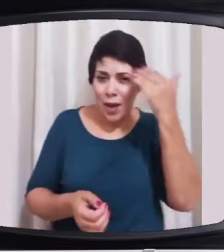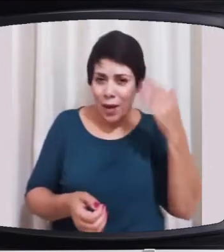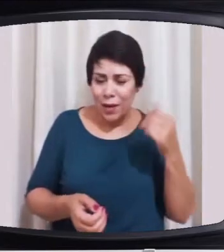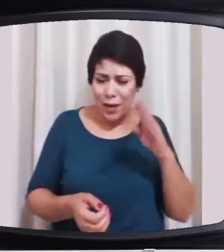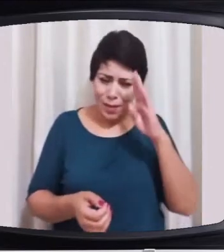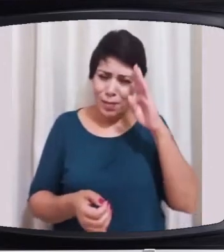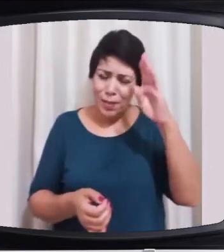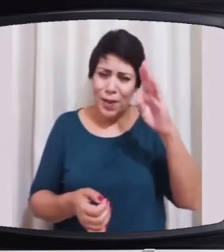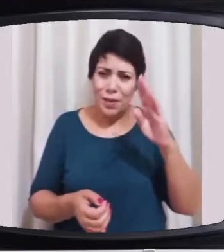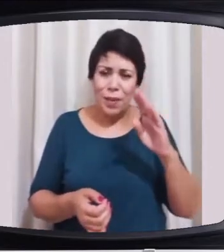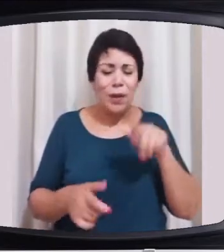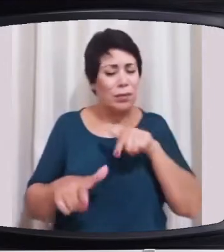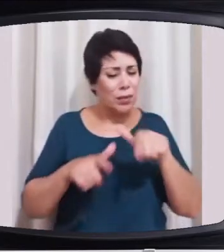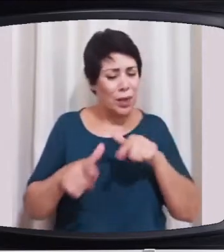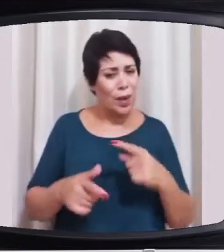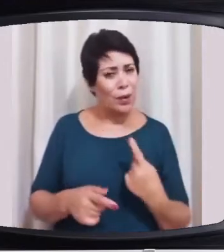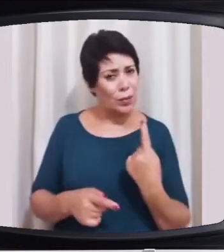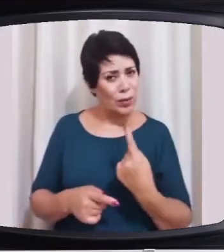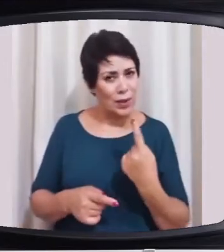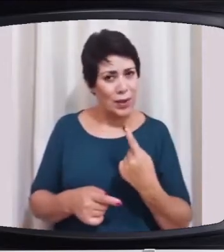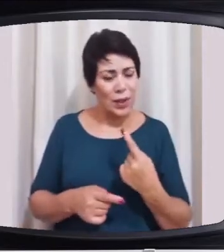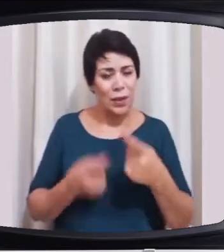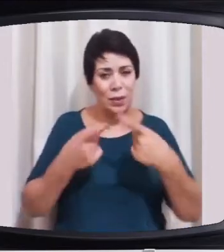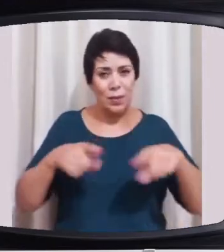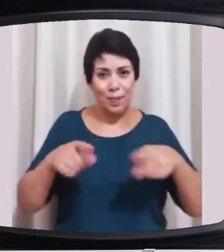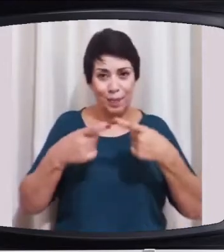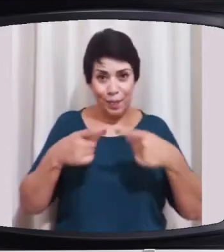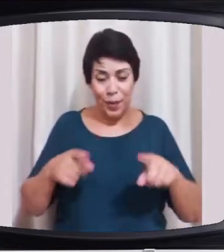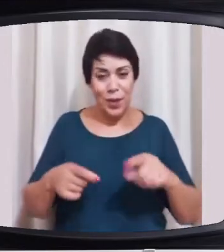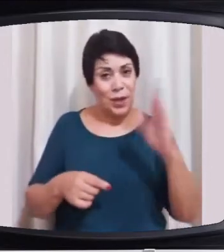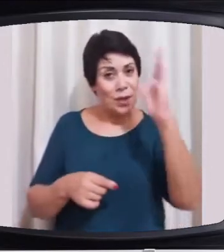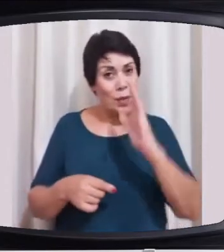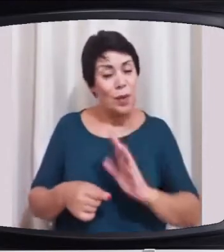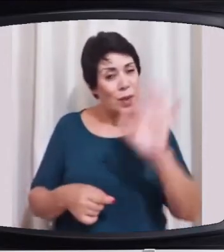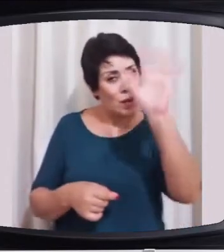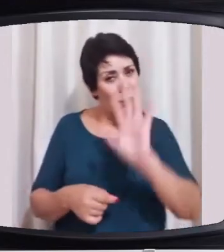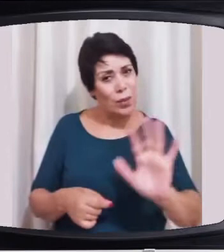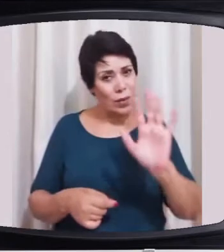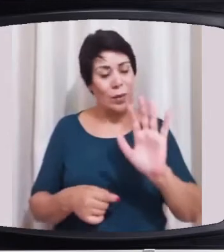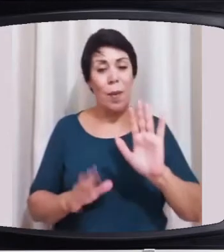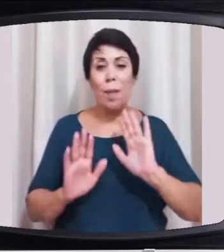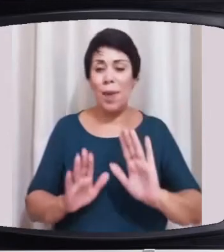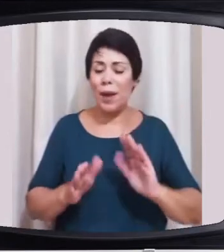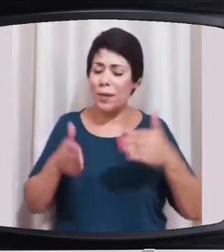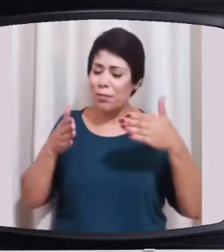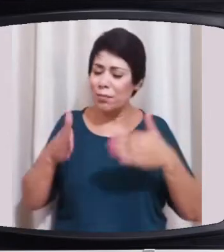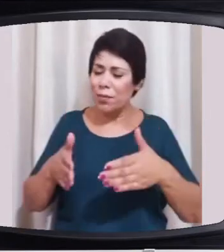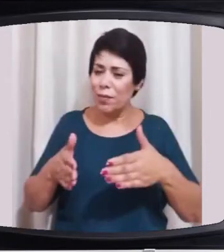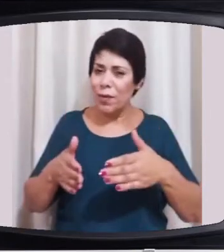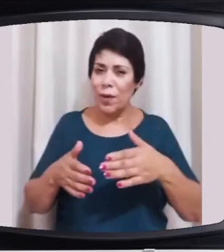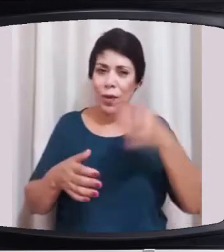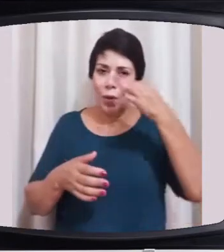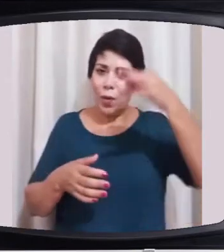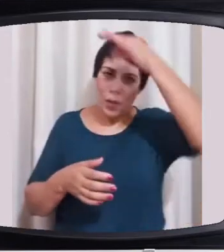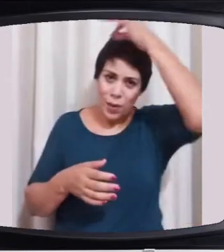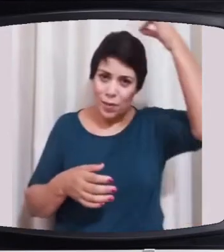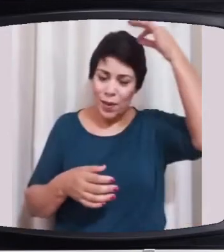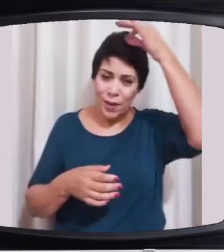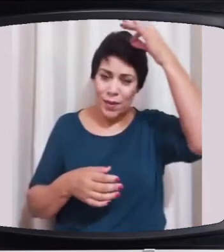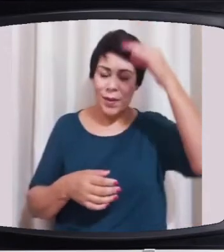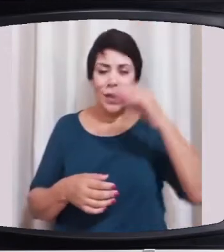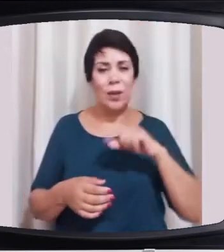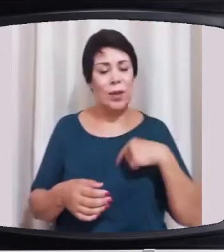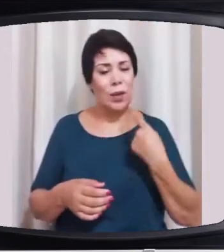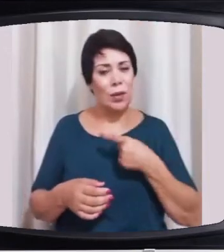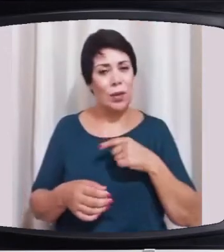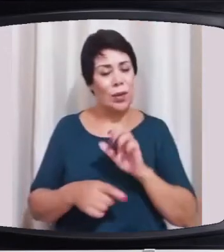do ramo independente e autoral, do cenário da música, do Brasil todo, porém, com um pouco de ênfase no Espírito Santo, que é o nosso foco,